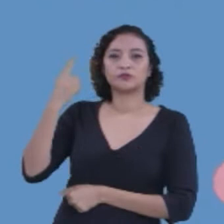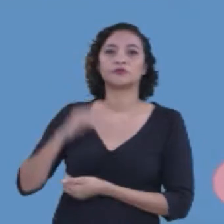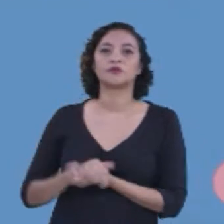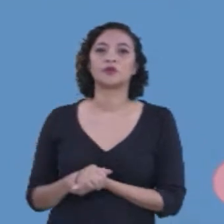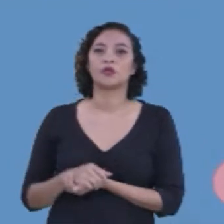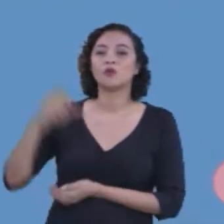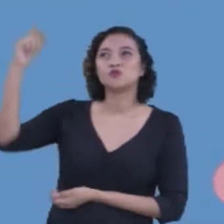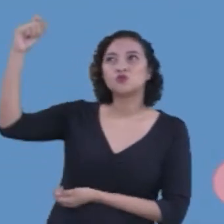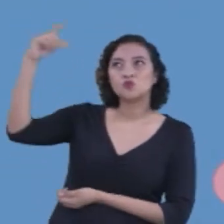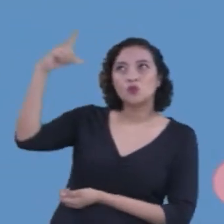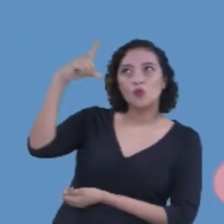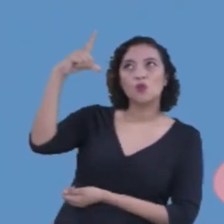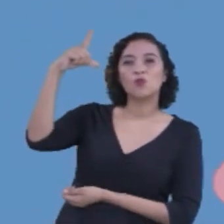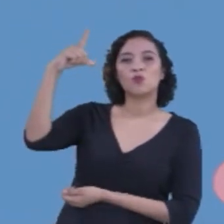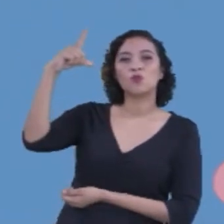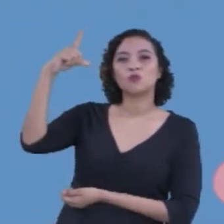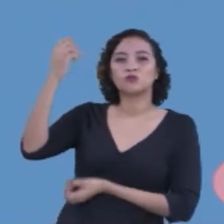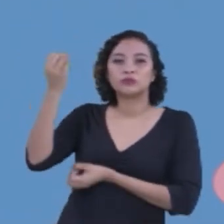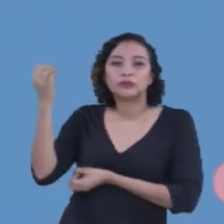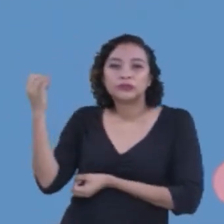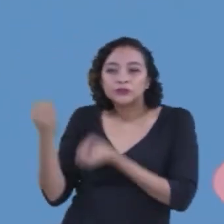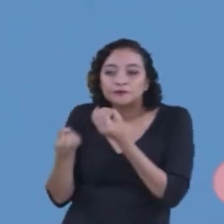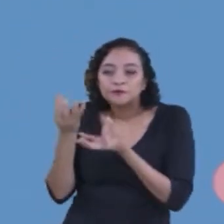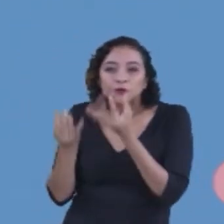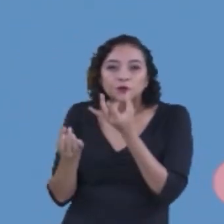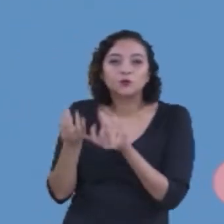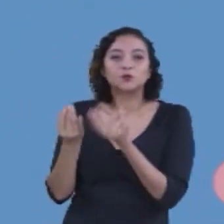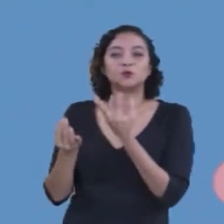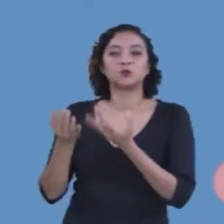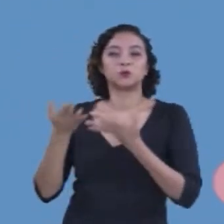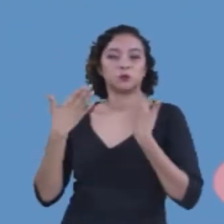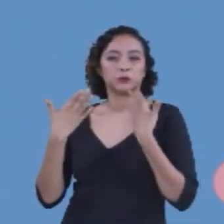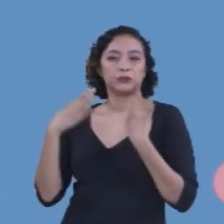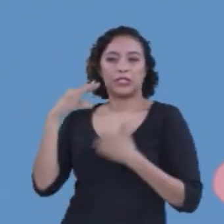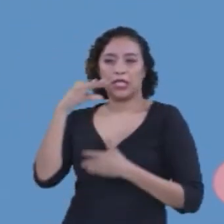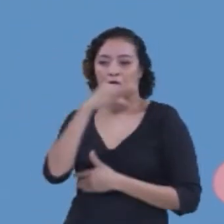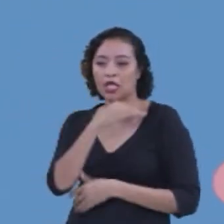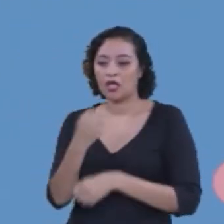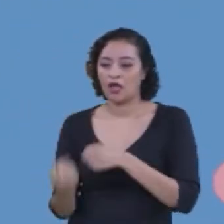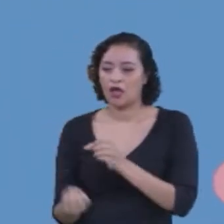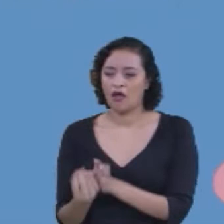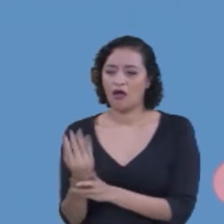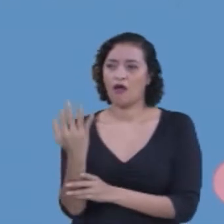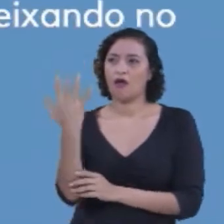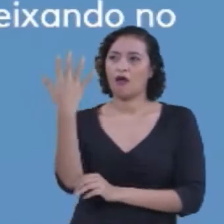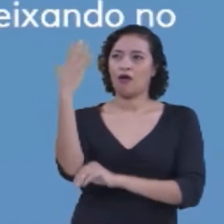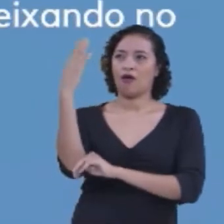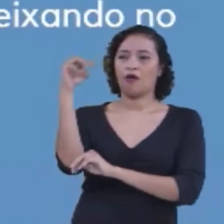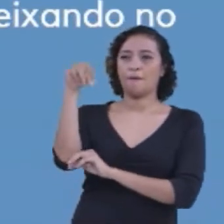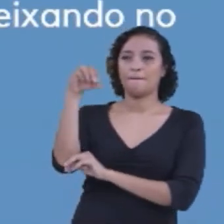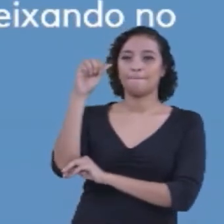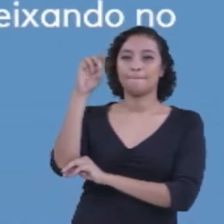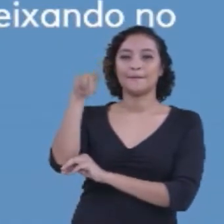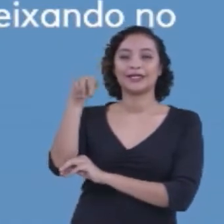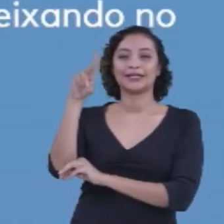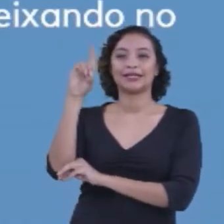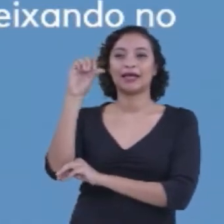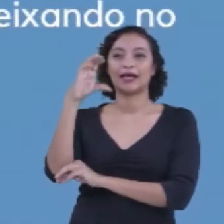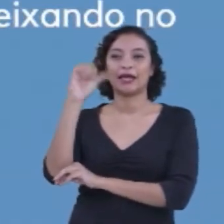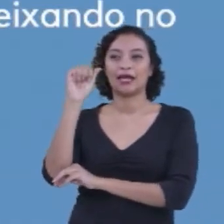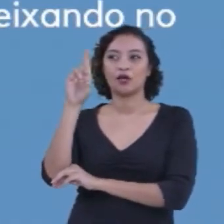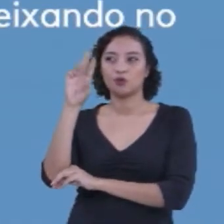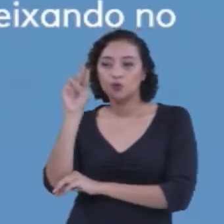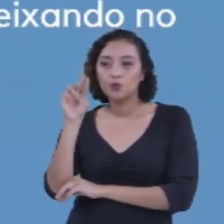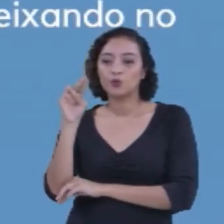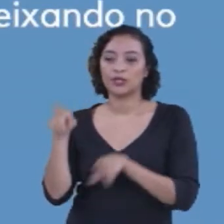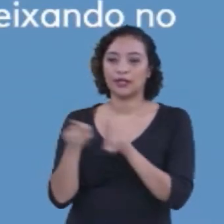de fogo, os mandacarus se erguem, cheios de espinhos. Mulungus e aroeiras